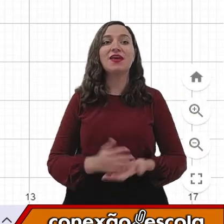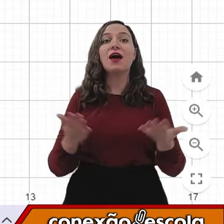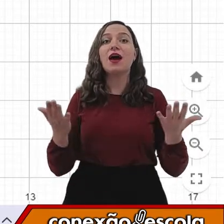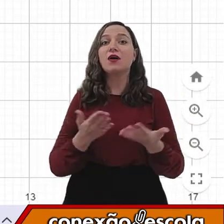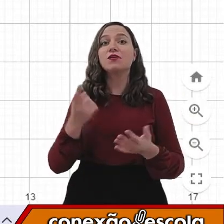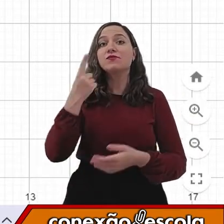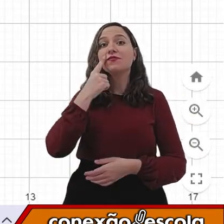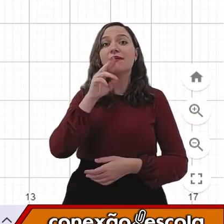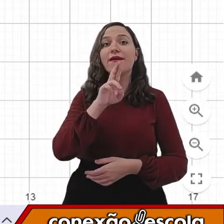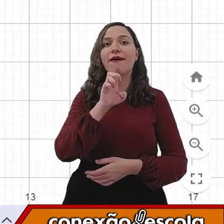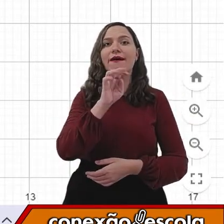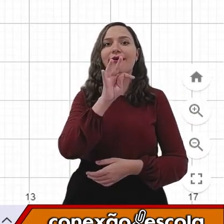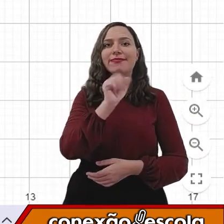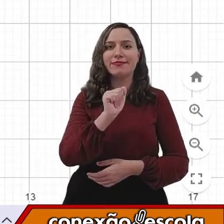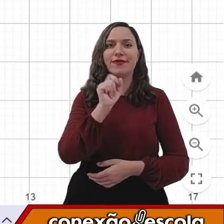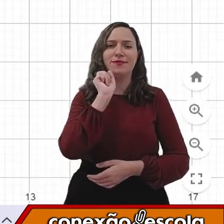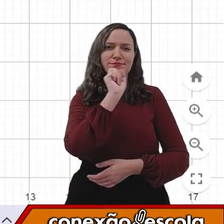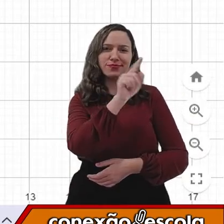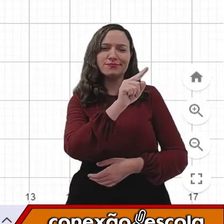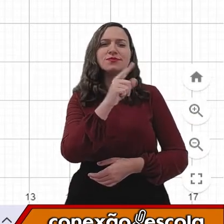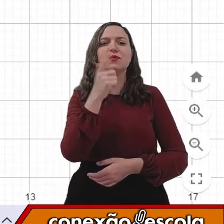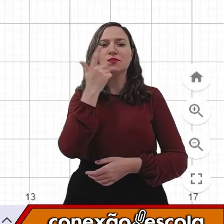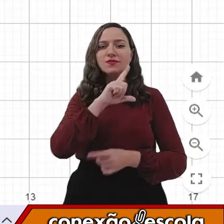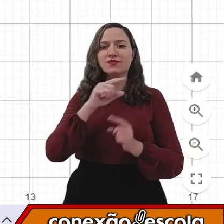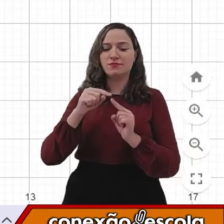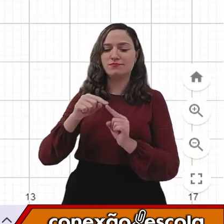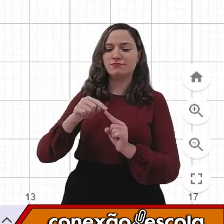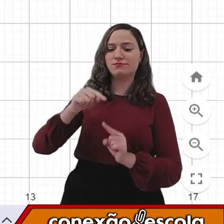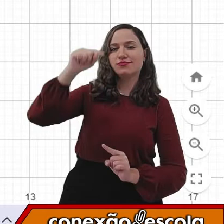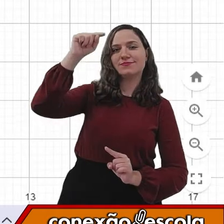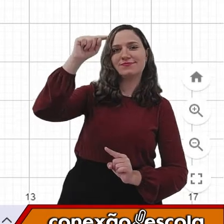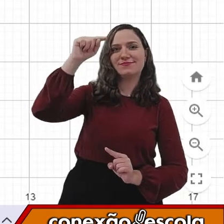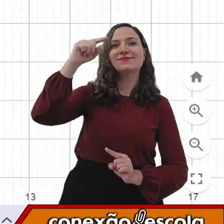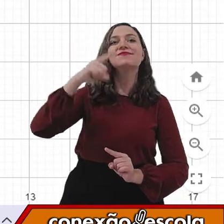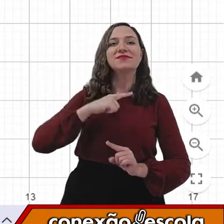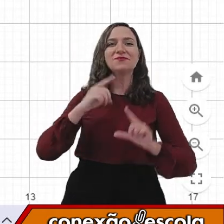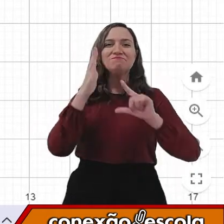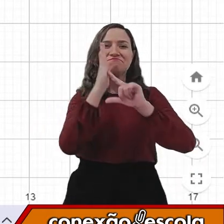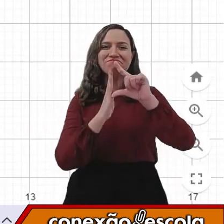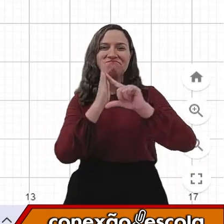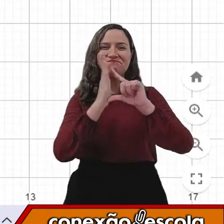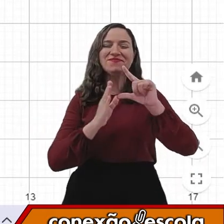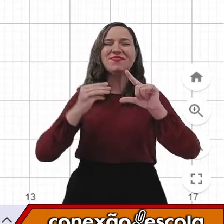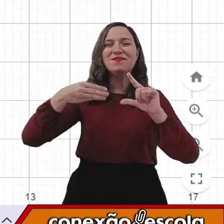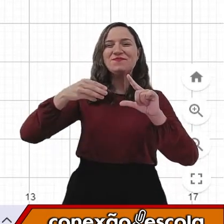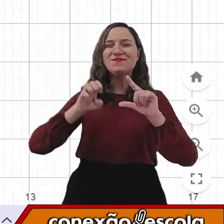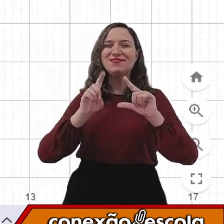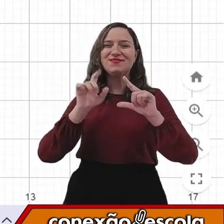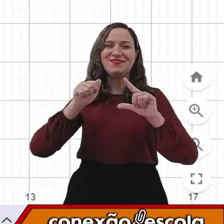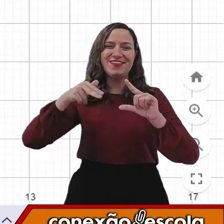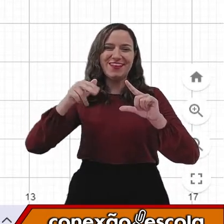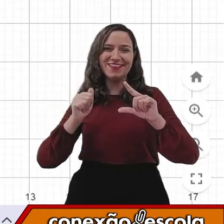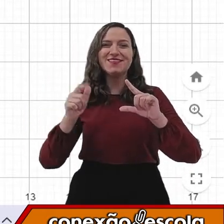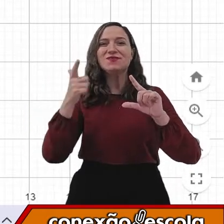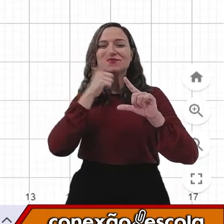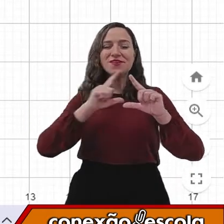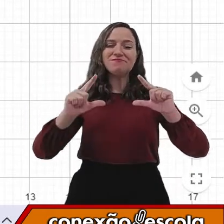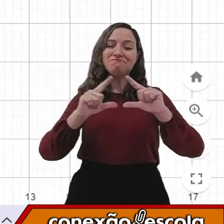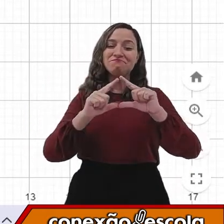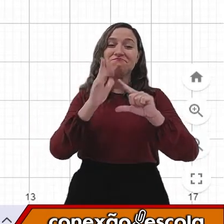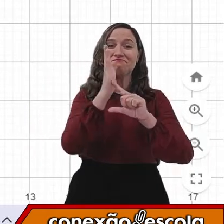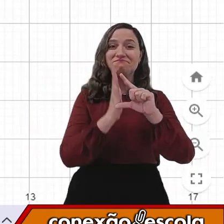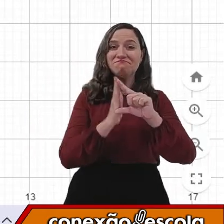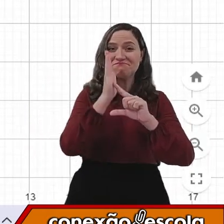reta por esses 2 pontos, eu tenho a reta mediana. Então, só para lembrar, reta mediana